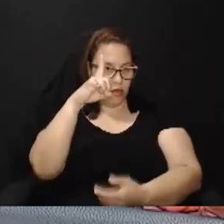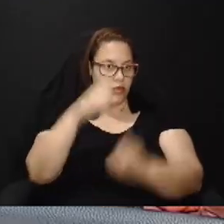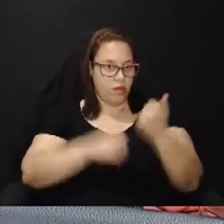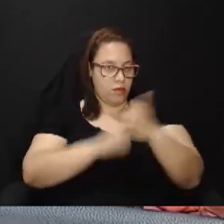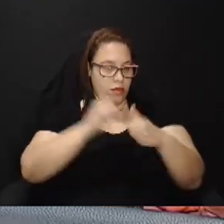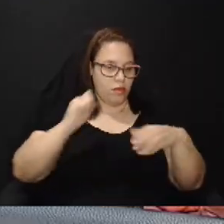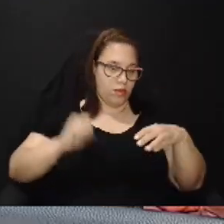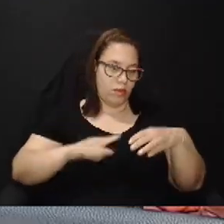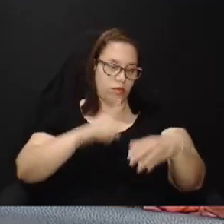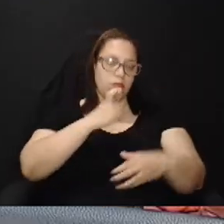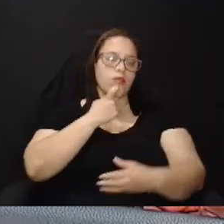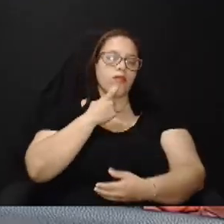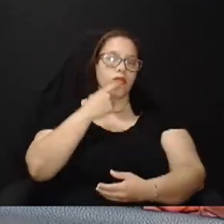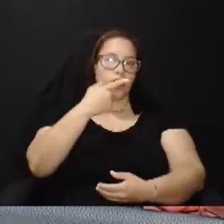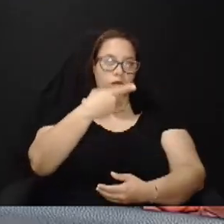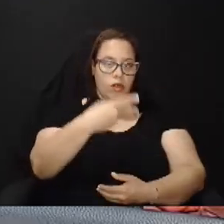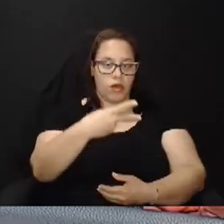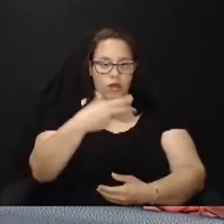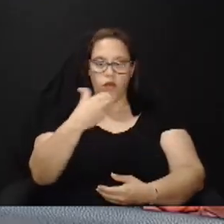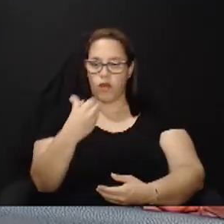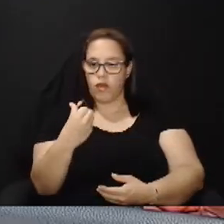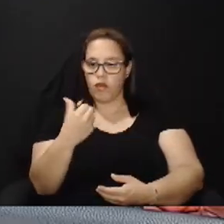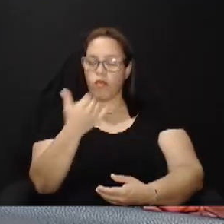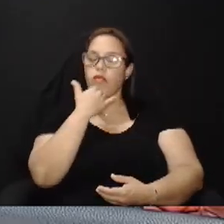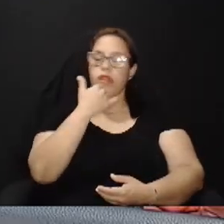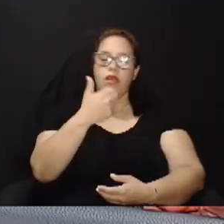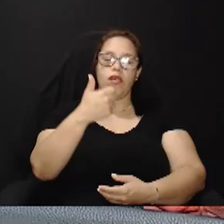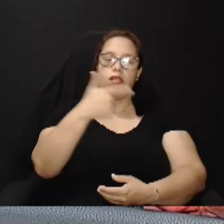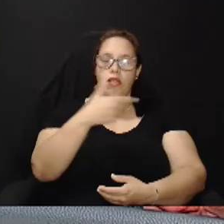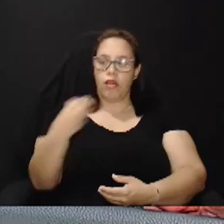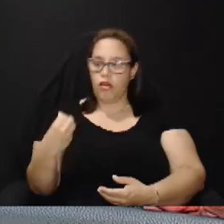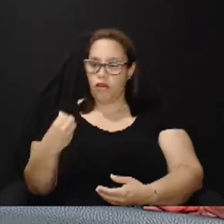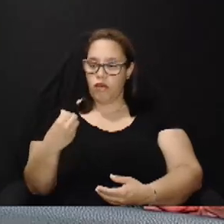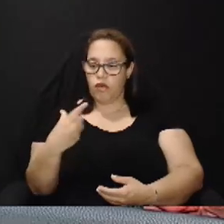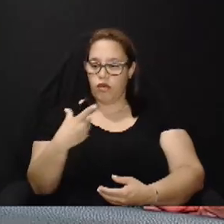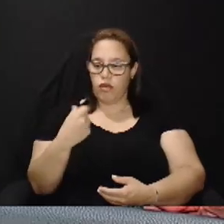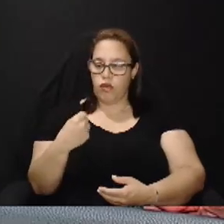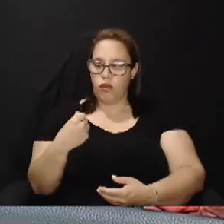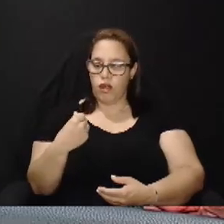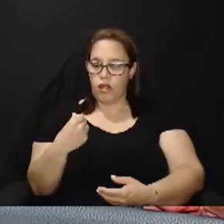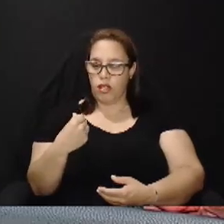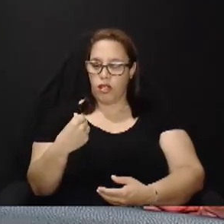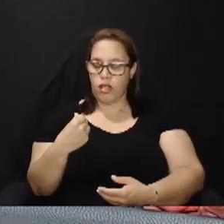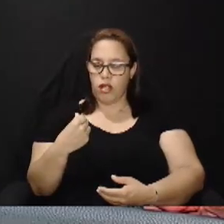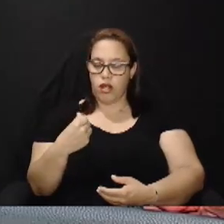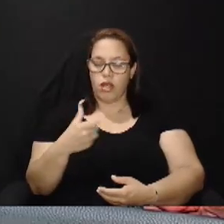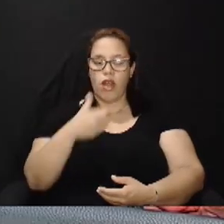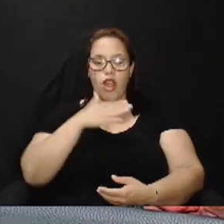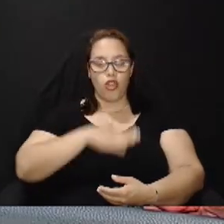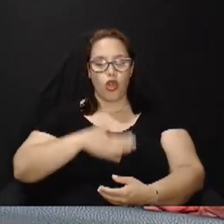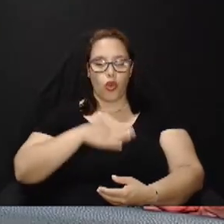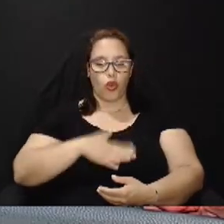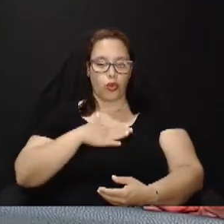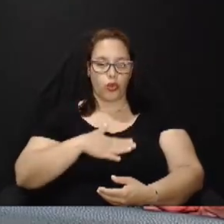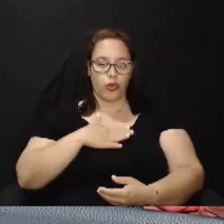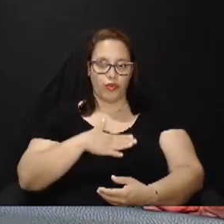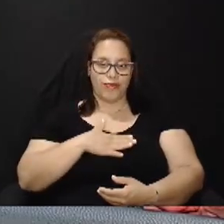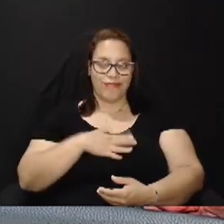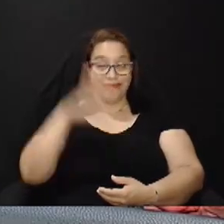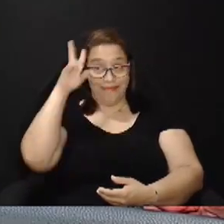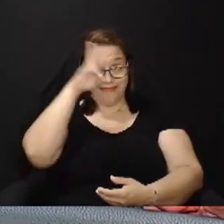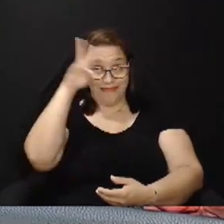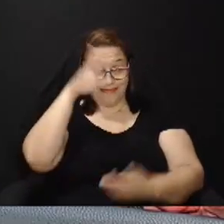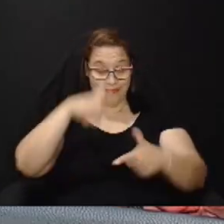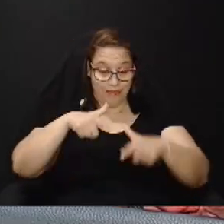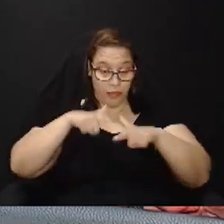Campinas, é 26 de agosto, né, 26 de agosto, que foi a primeira medalha olímpica do futebol feminino brasileiro, e a gente lembra daquela